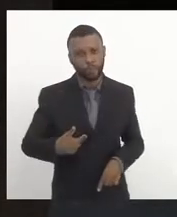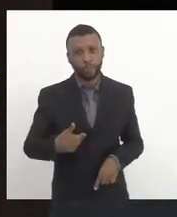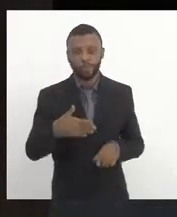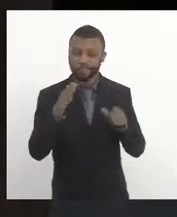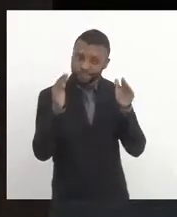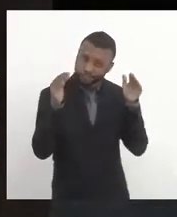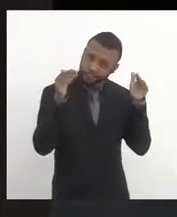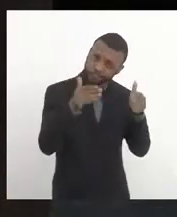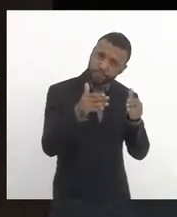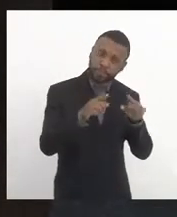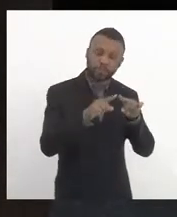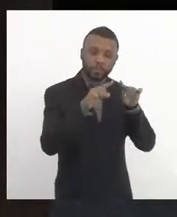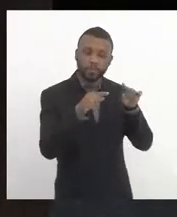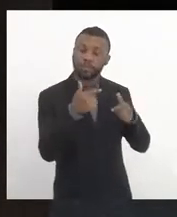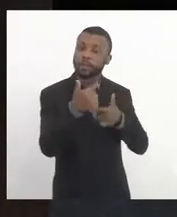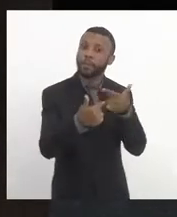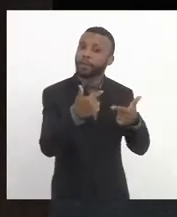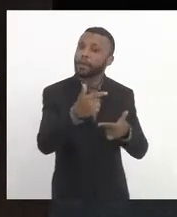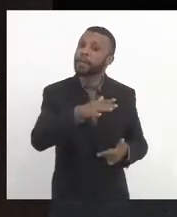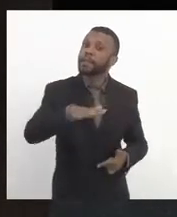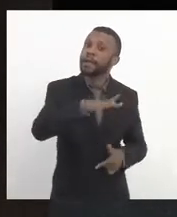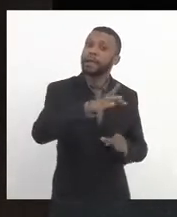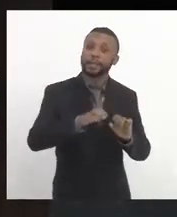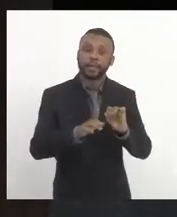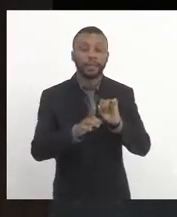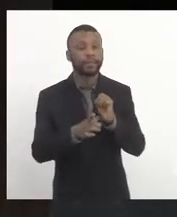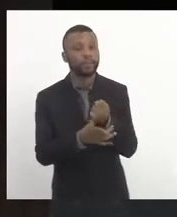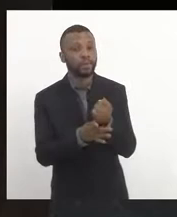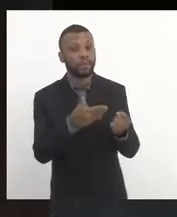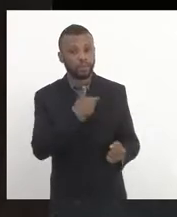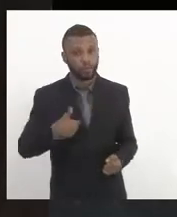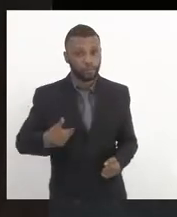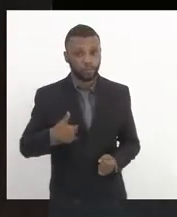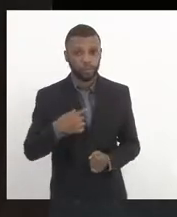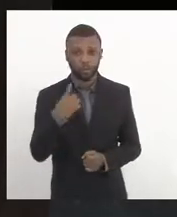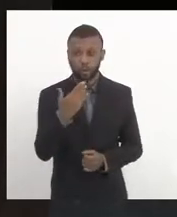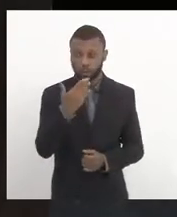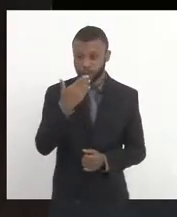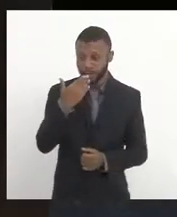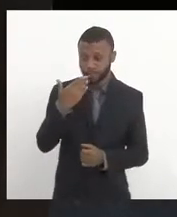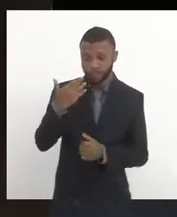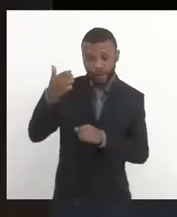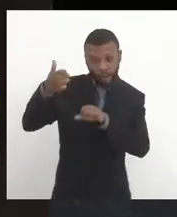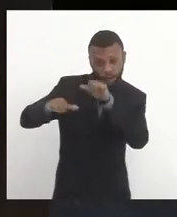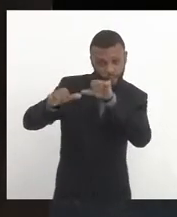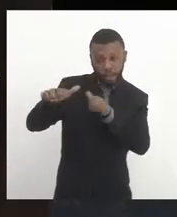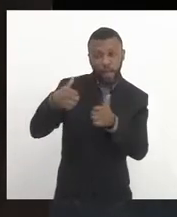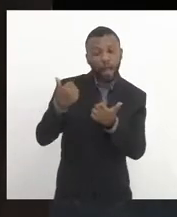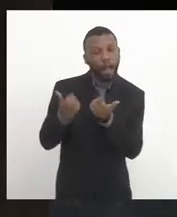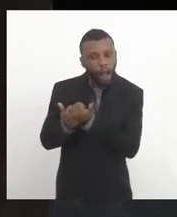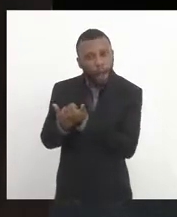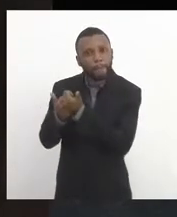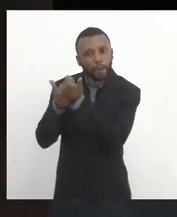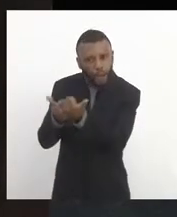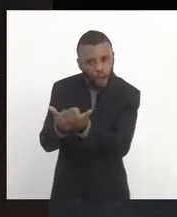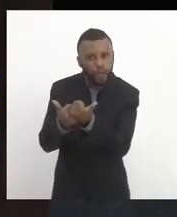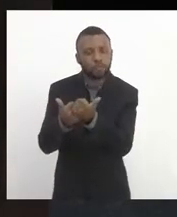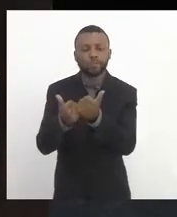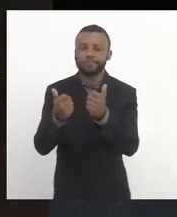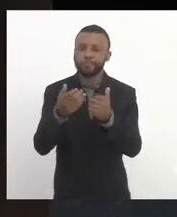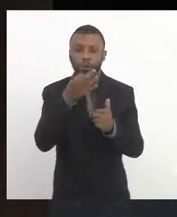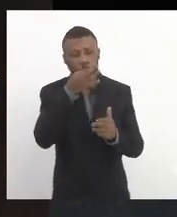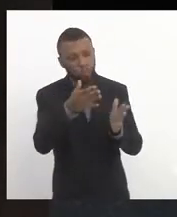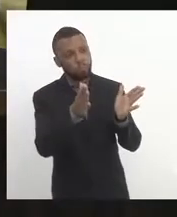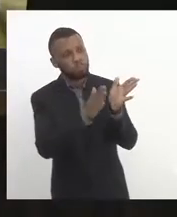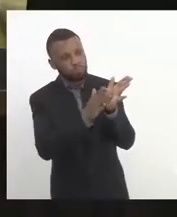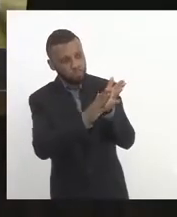particular dos servidores que atuam na área da segurança pública. Nosso parecer é favorável, elogiando a iniciativa do deputado Felipe